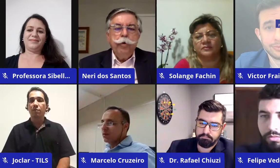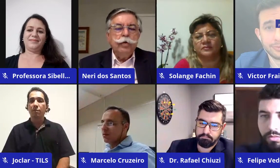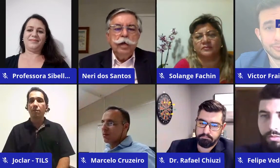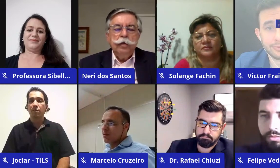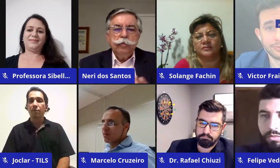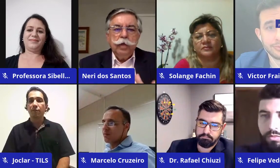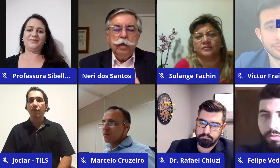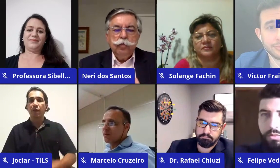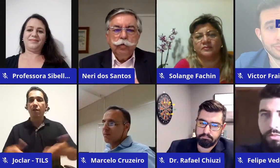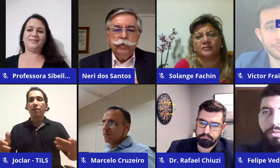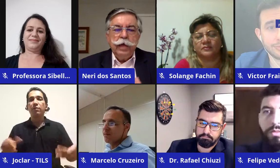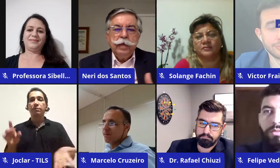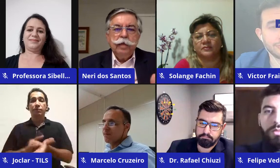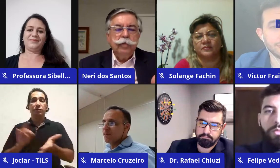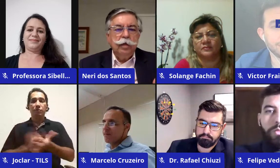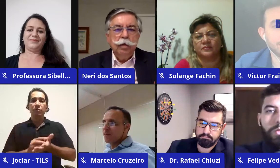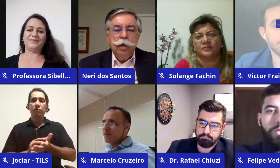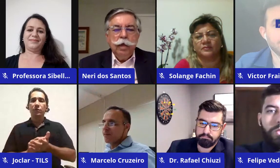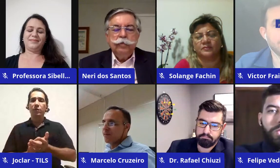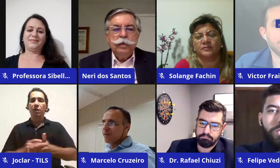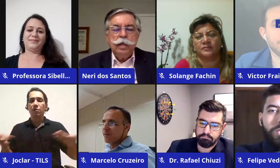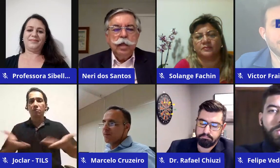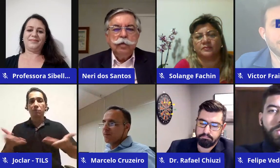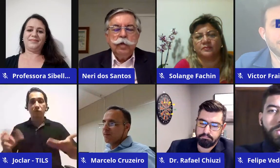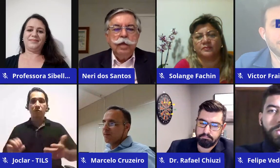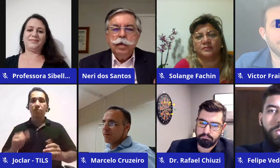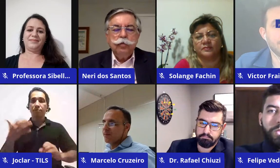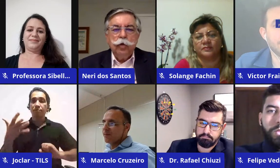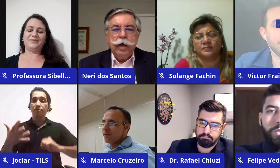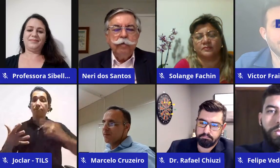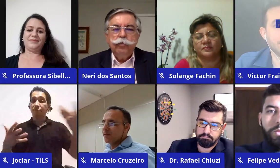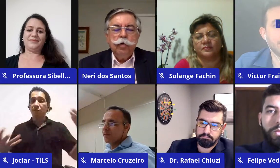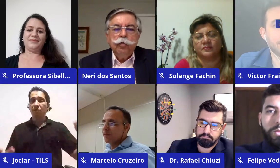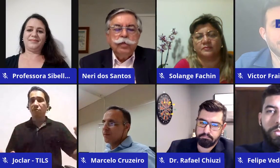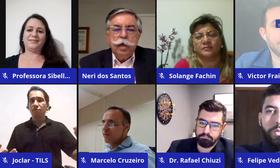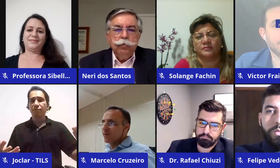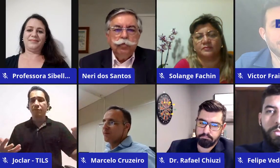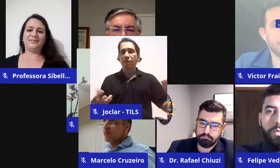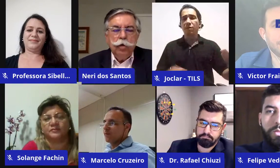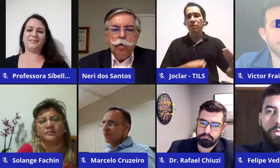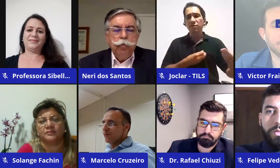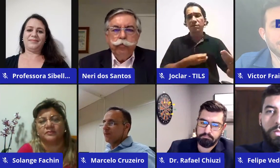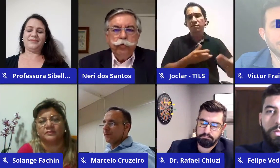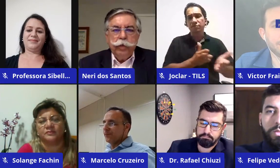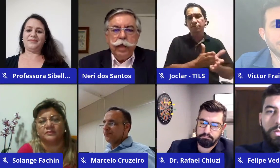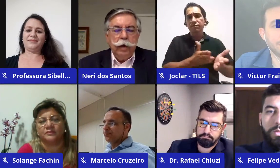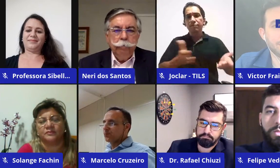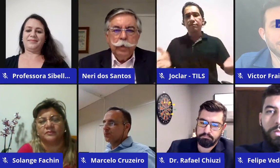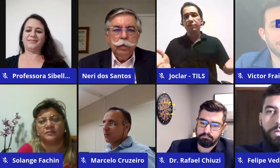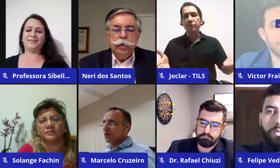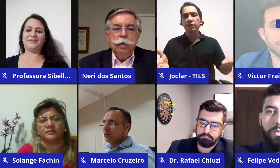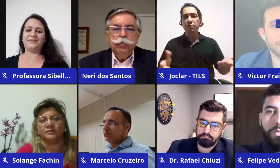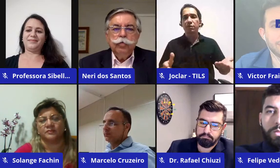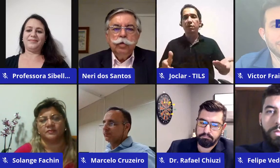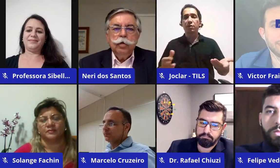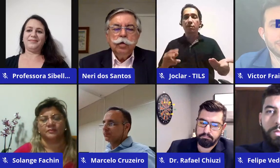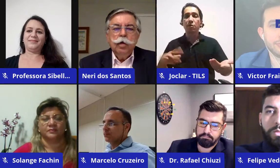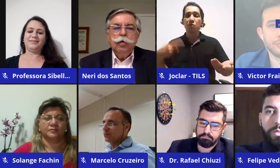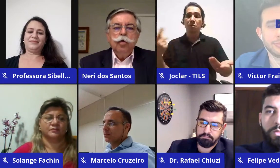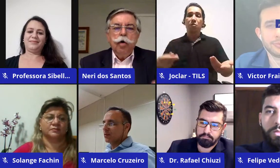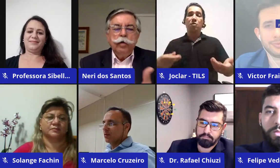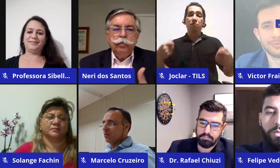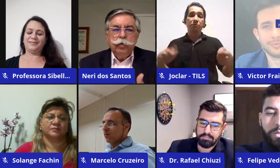É importante que a gente considere que essa tendência é inexorável, nós não temos como fugir dela, temos